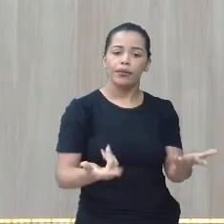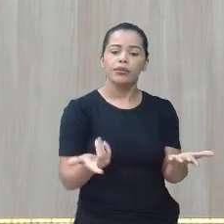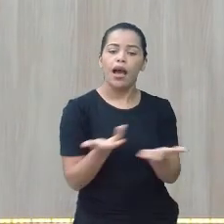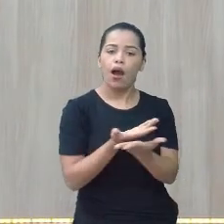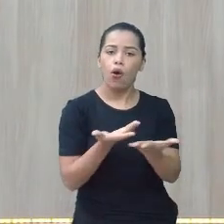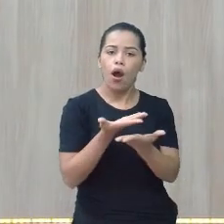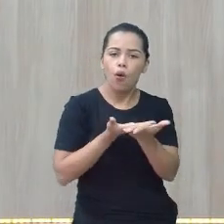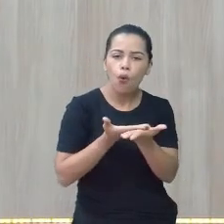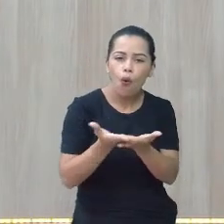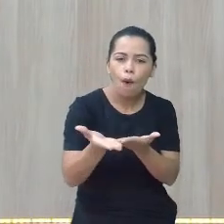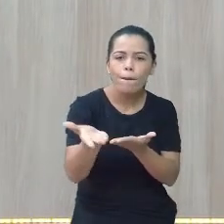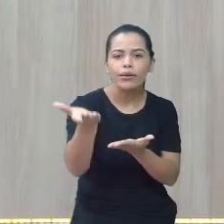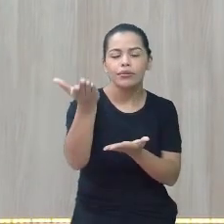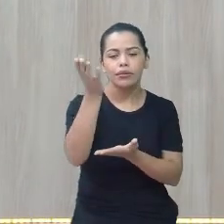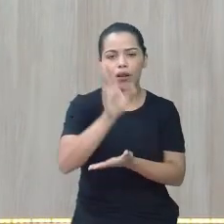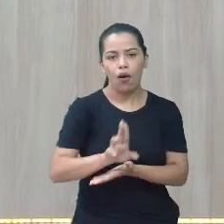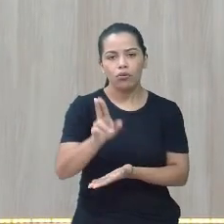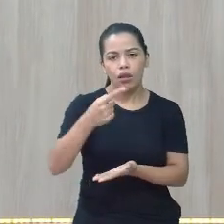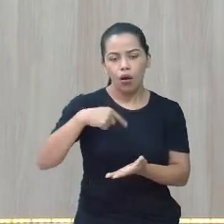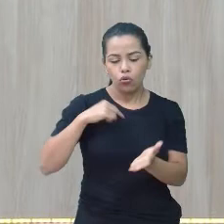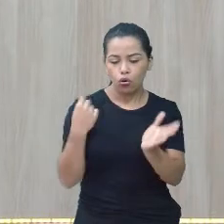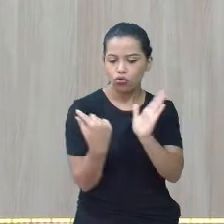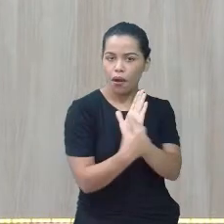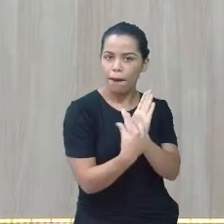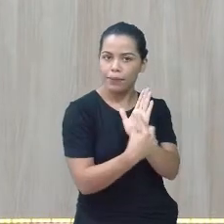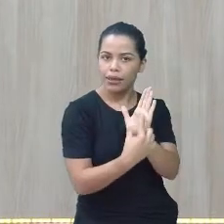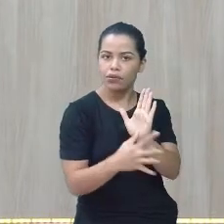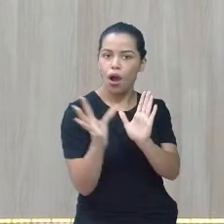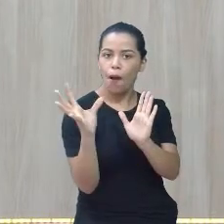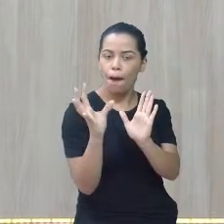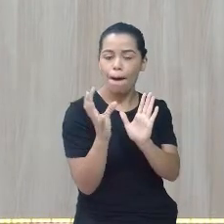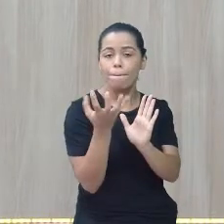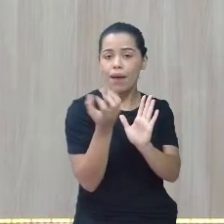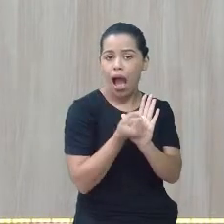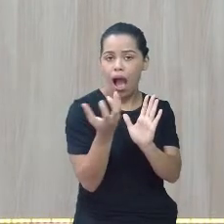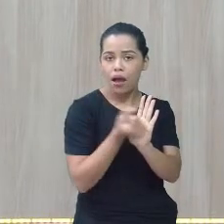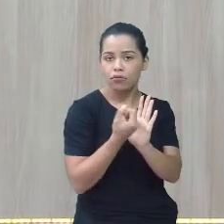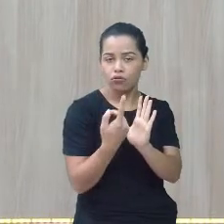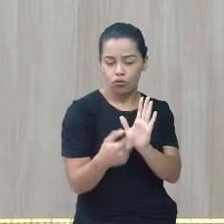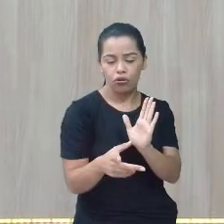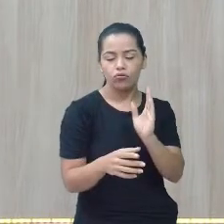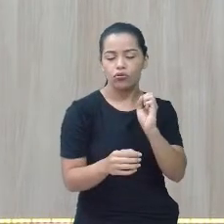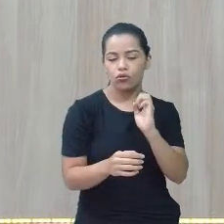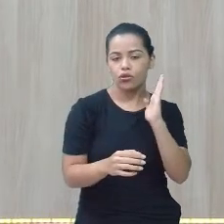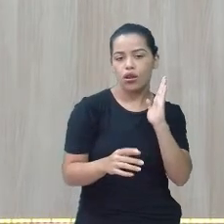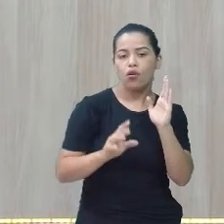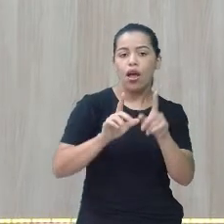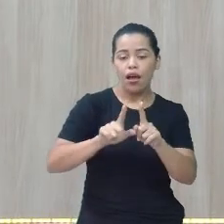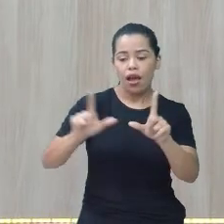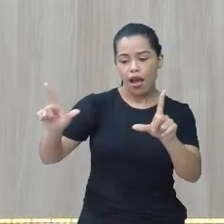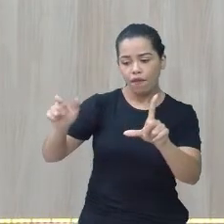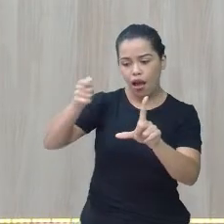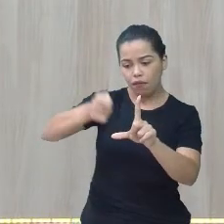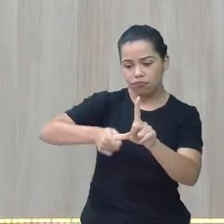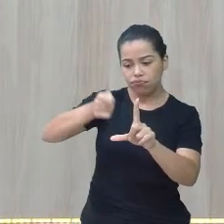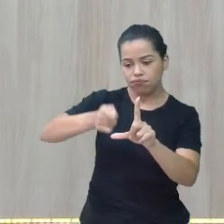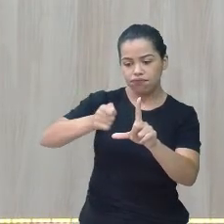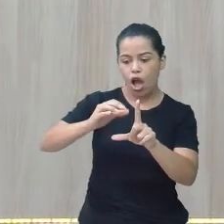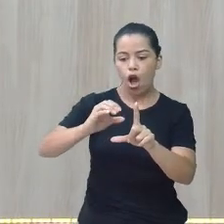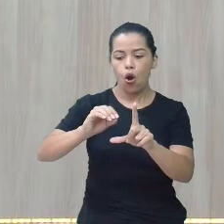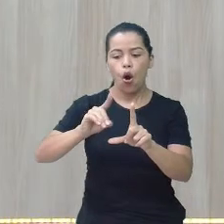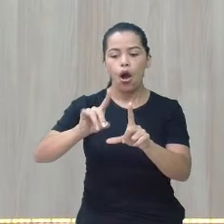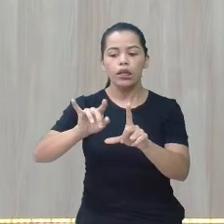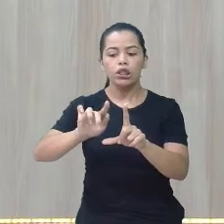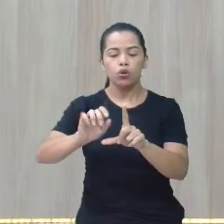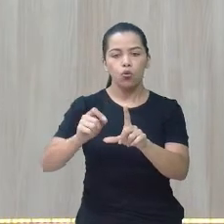nosso aplicativo, tá certo? Então, baixa o aplicativo, vai aparecer na tela já já o QR Code para você apontar a câmera do seu